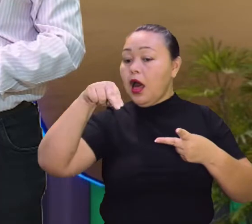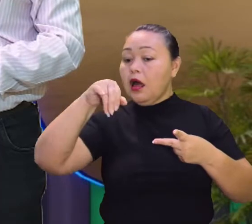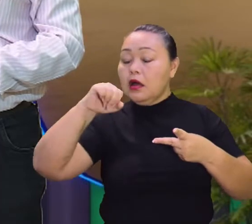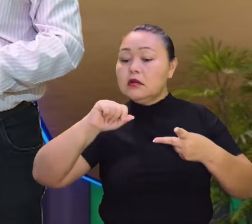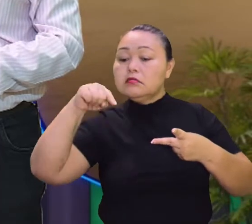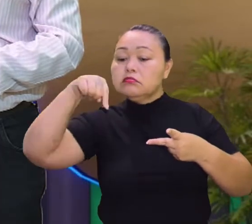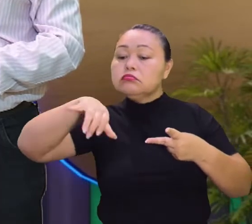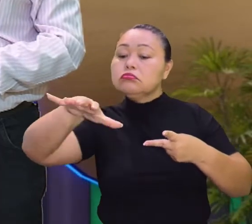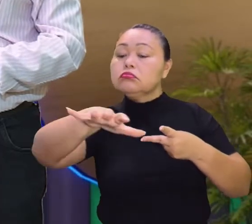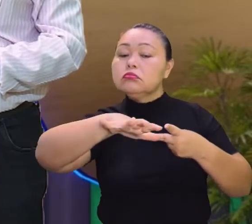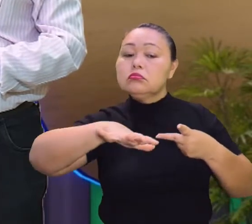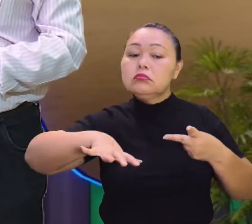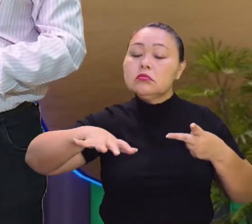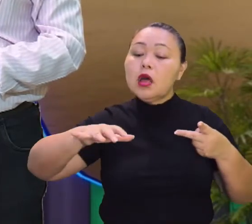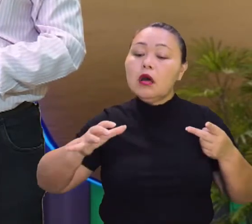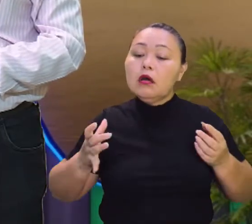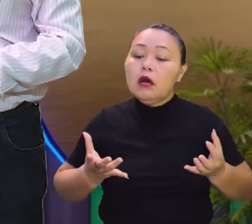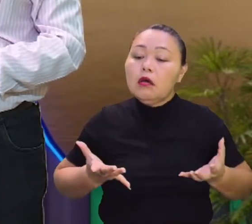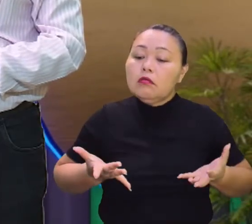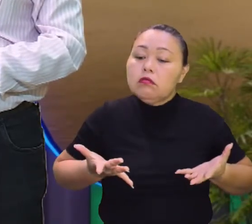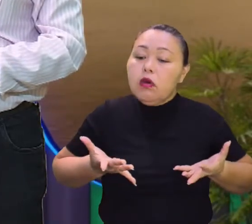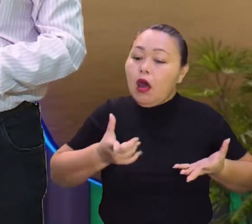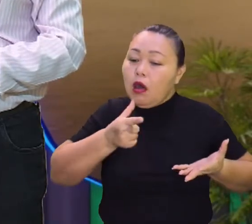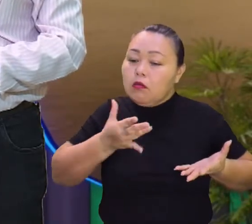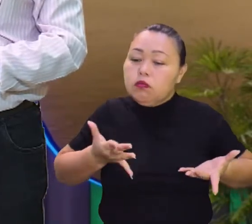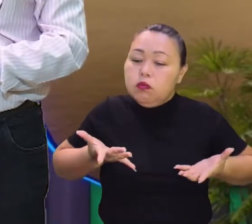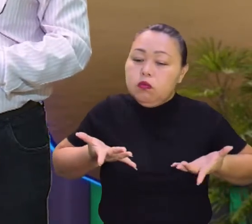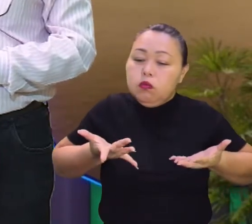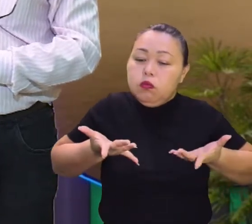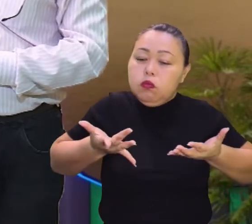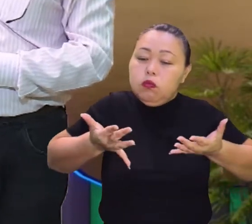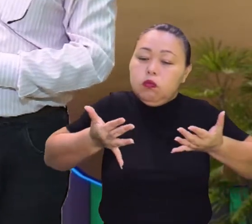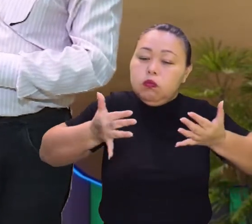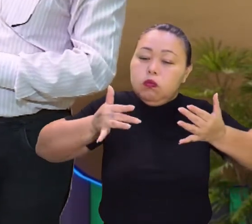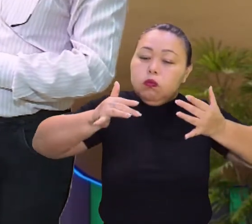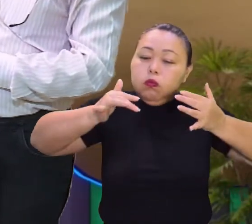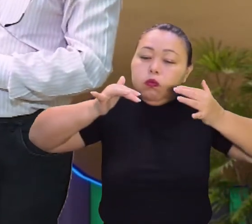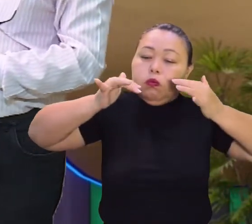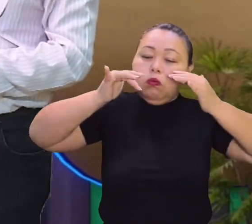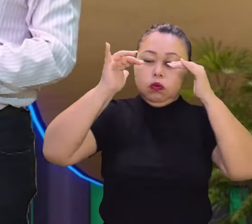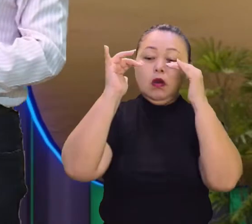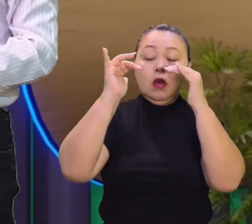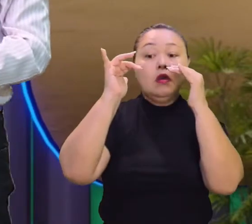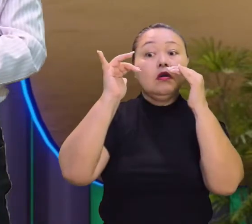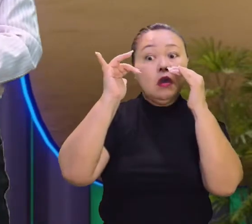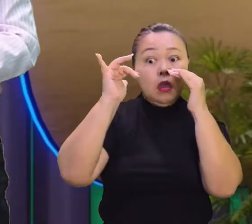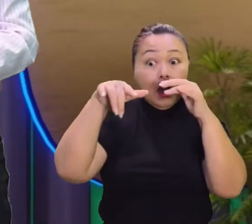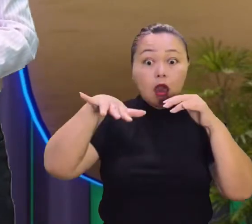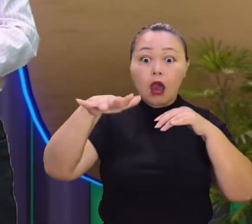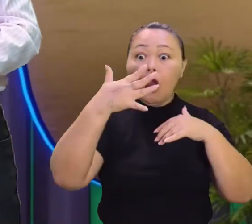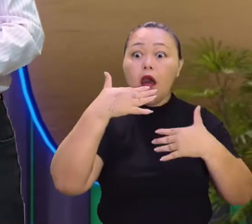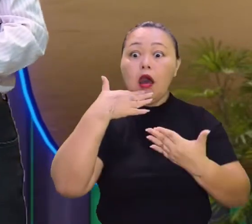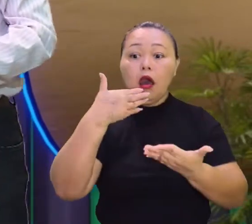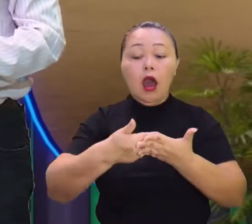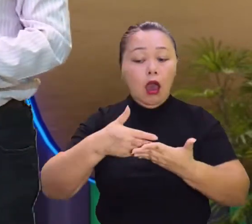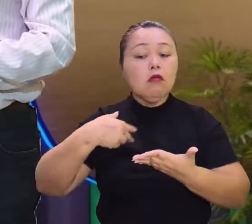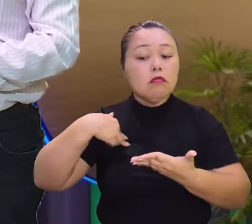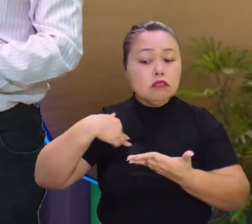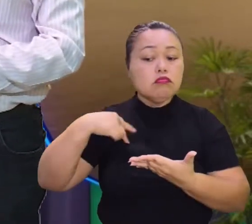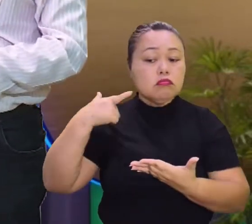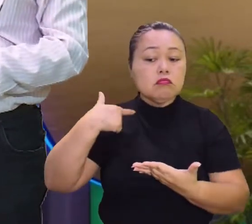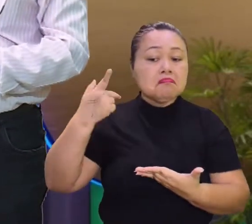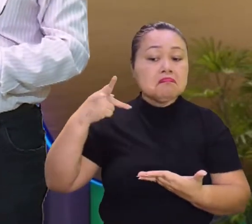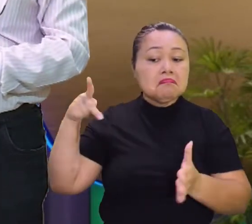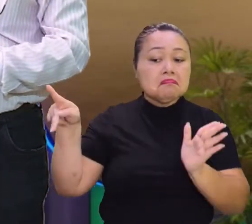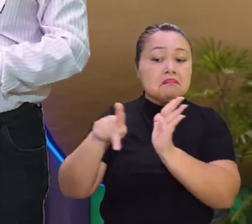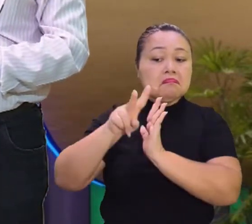que na região, né, com as inundações. E foi uma inundação histórica. Histórica, né? A gente pode citar aí,